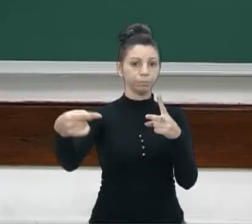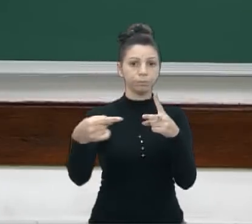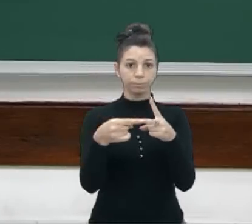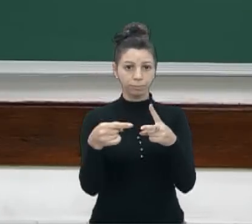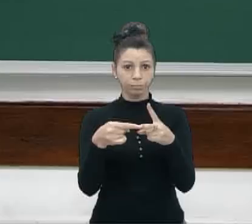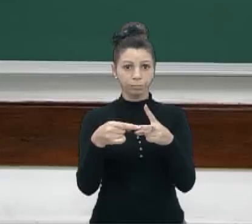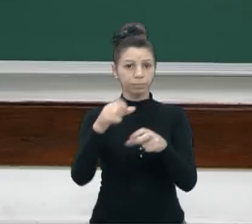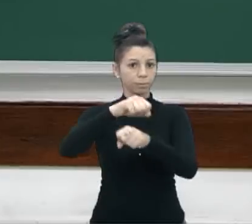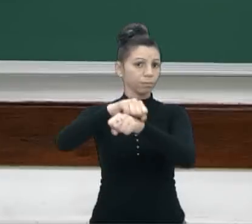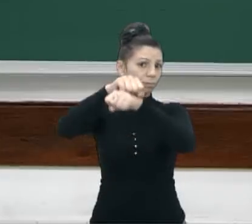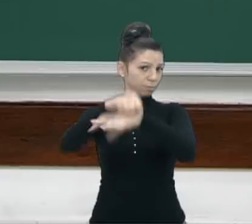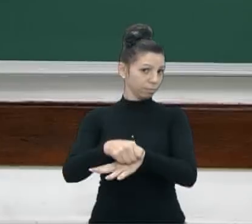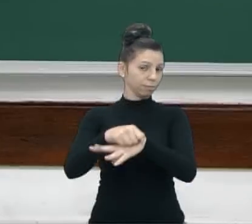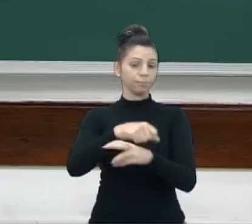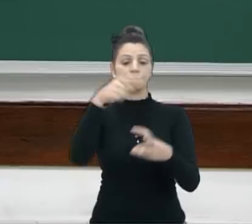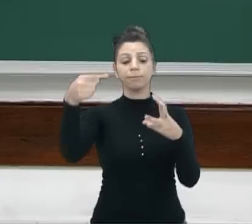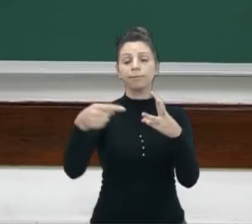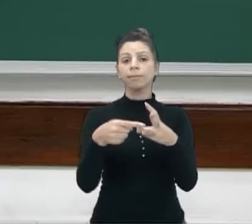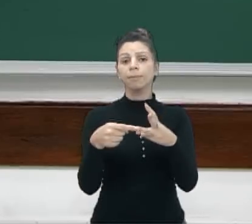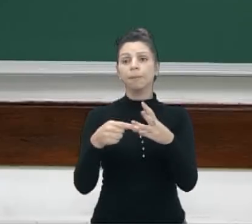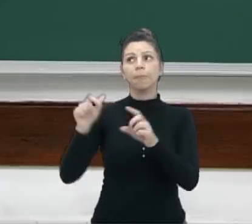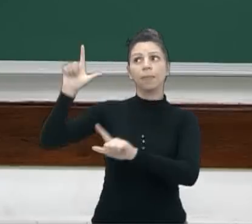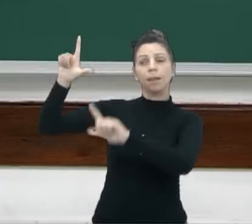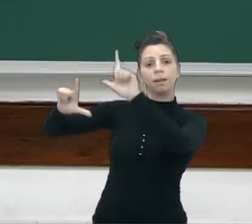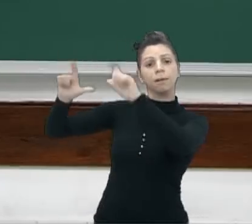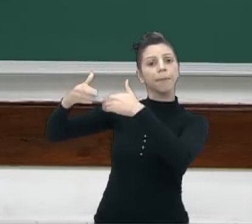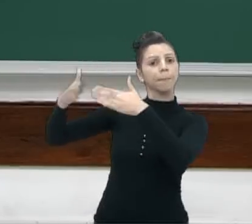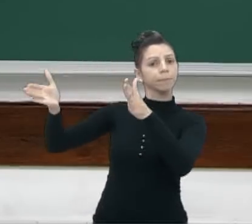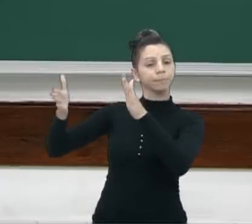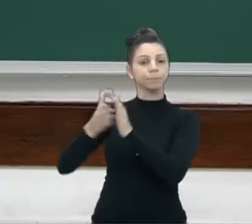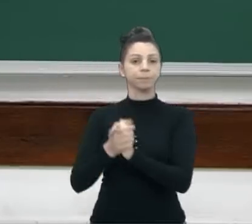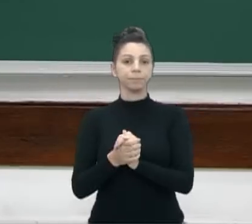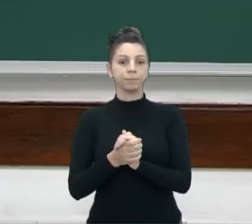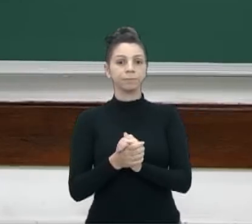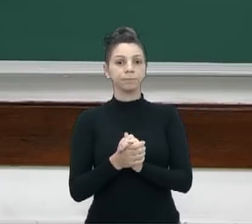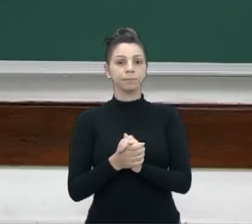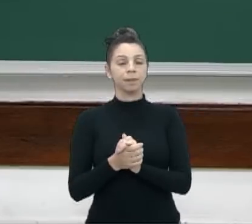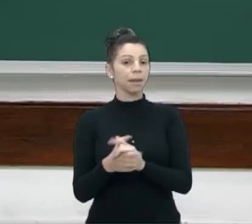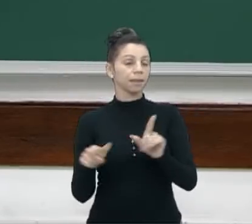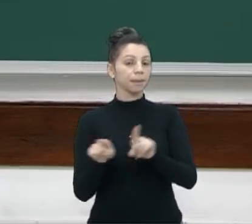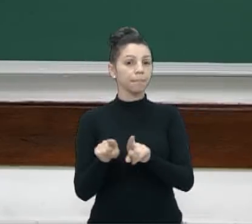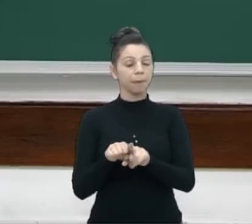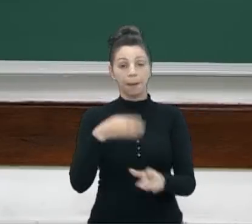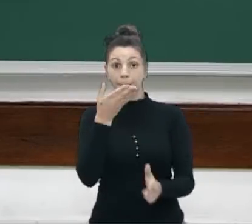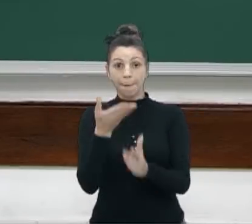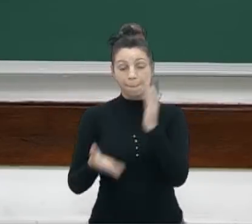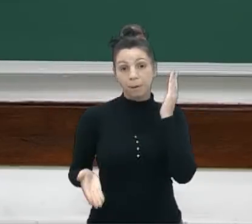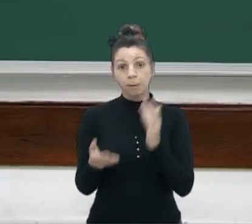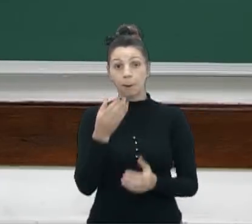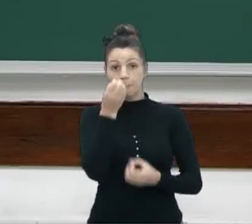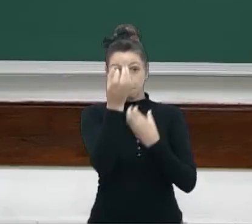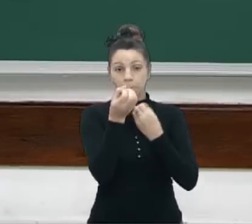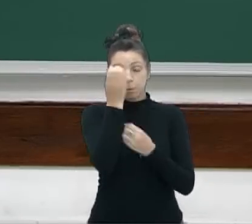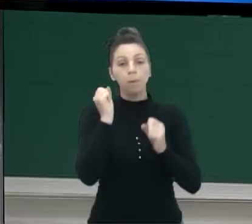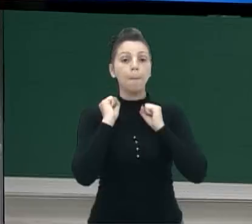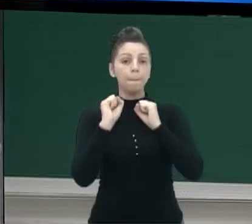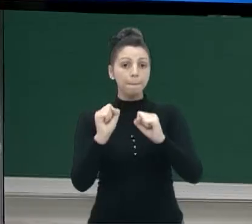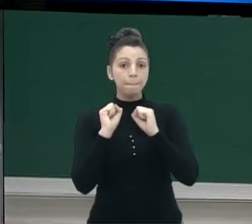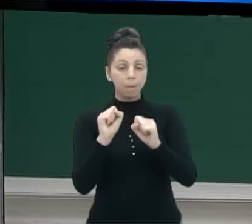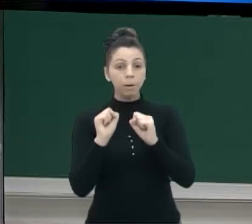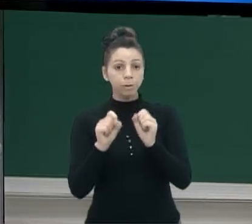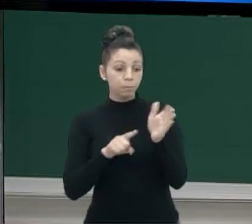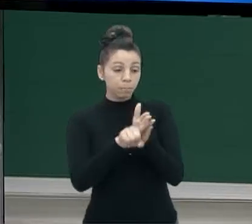no aplicativo e tá na TV aberta. E também, se vocês perderem alguma coisa aqui dos slides, vocês podem pegar